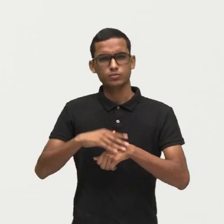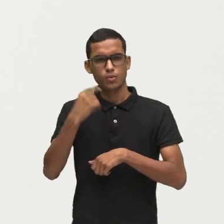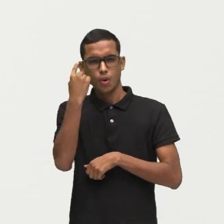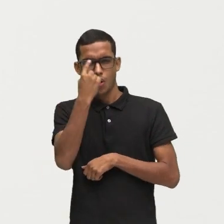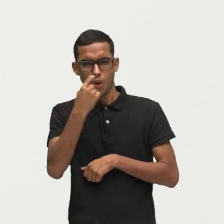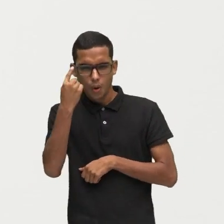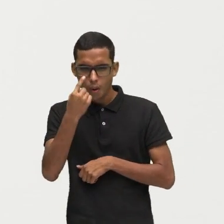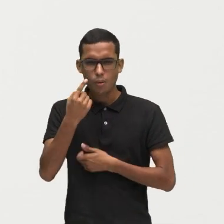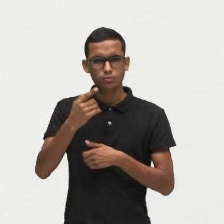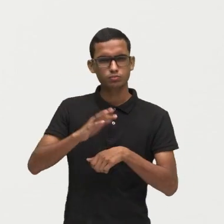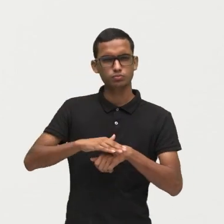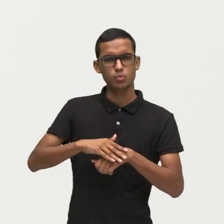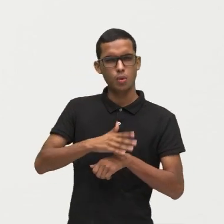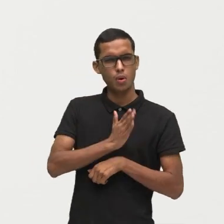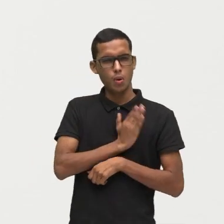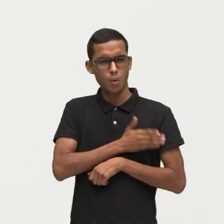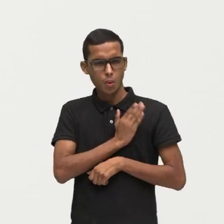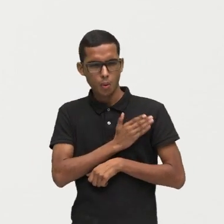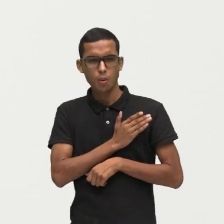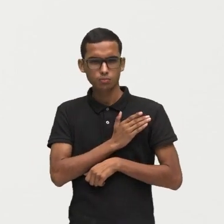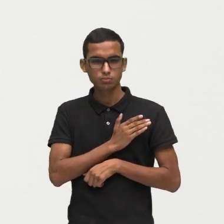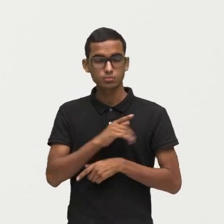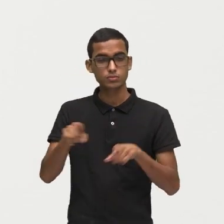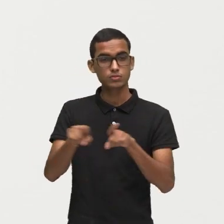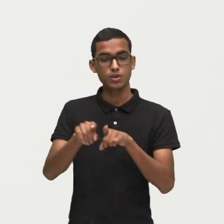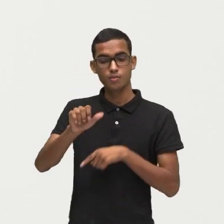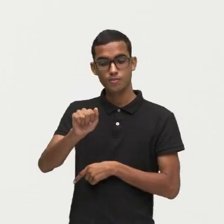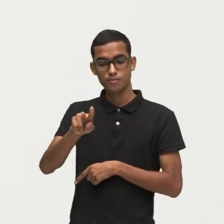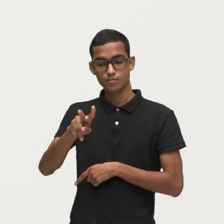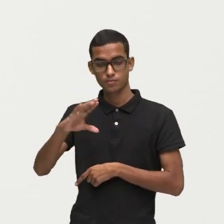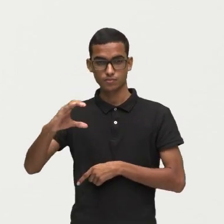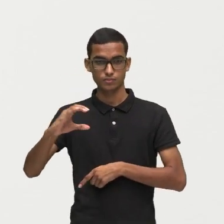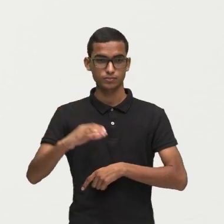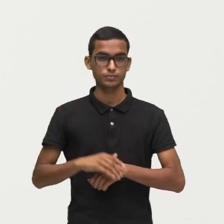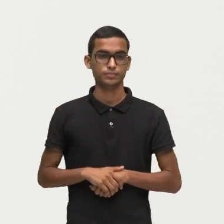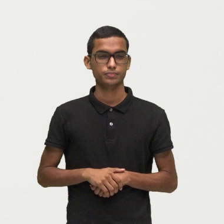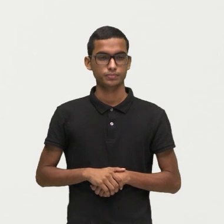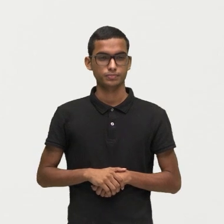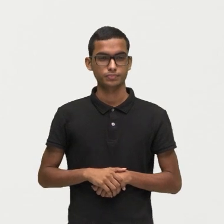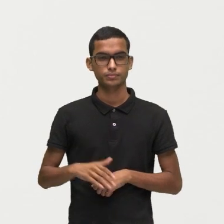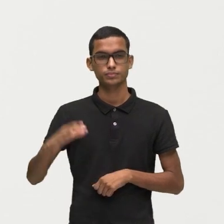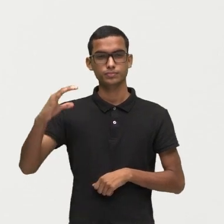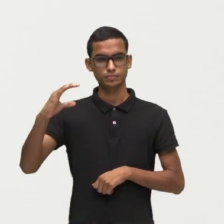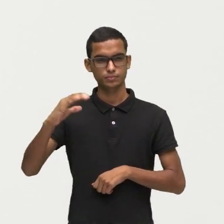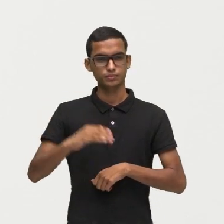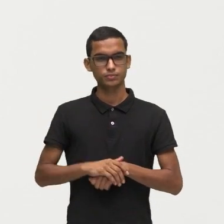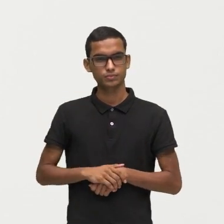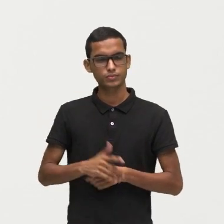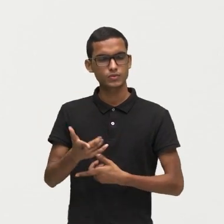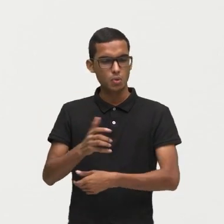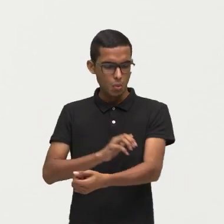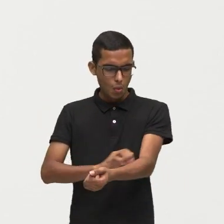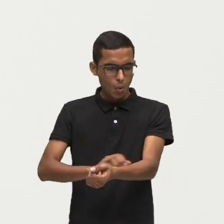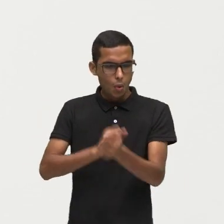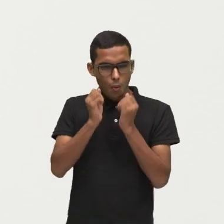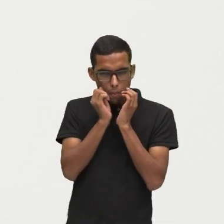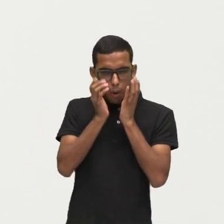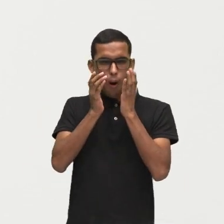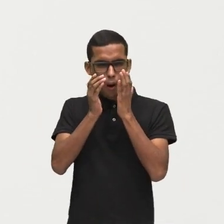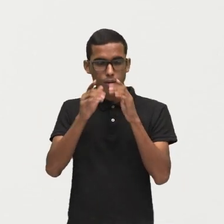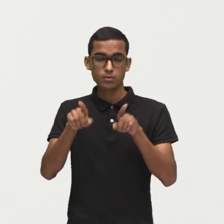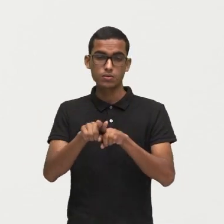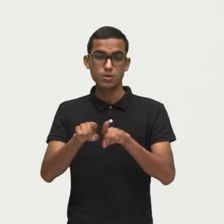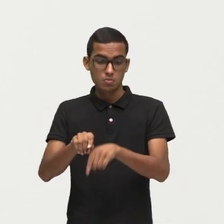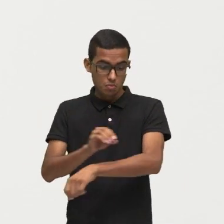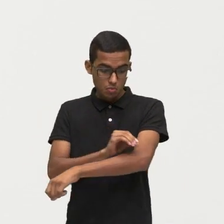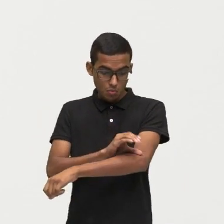coronarianas, acidente vascular cerebral. Alternativa C, choque anafilático e espasmos